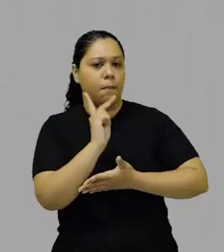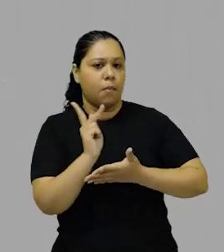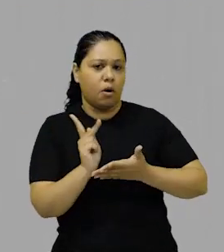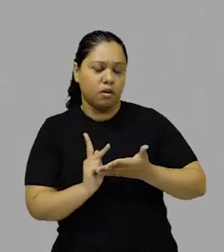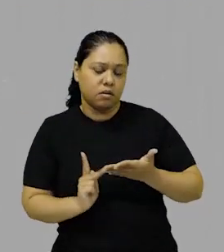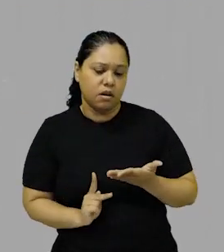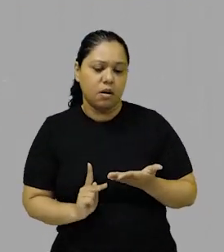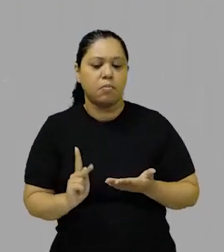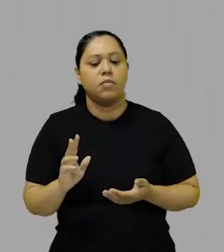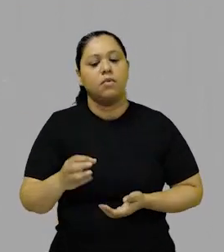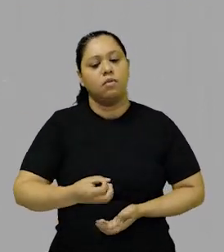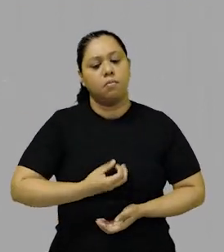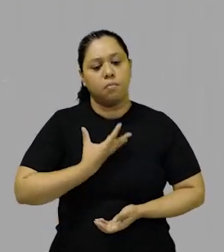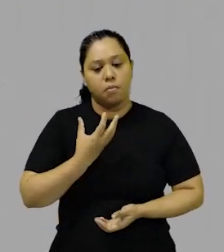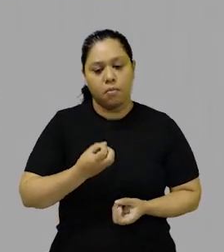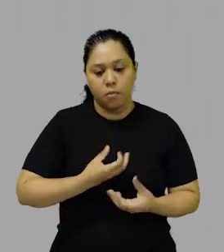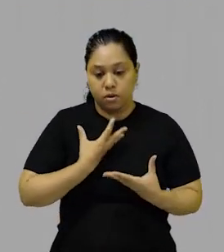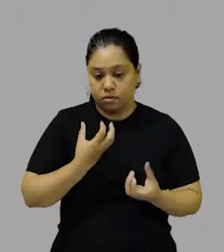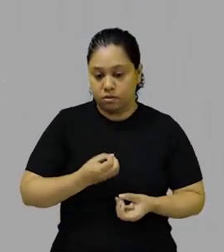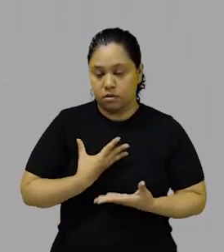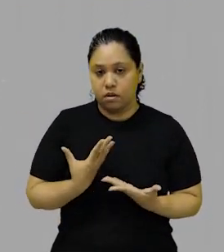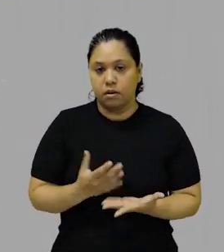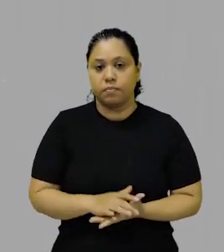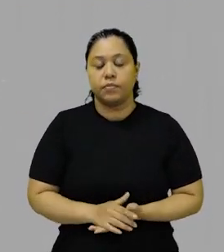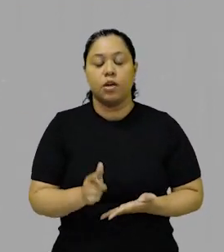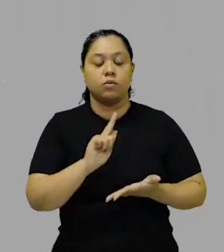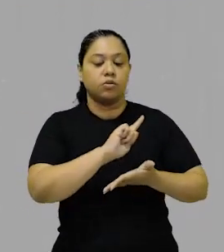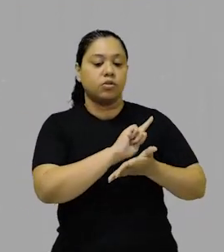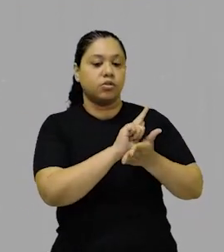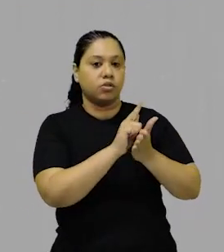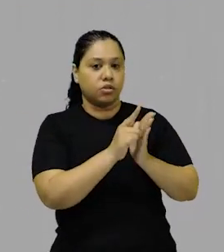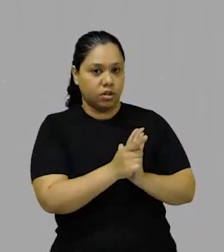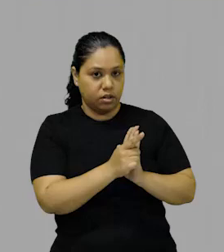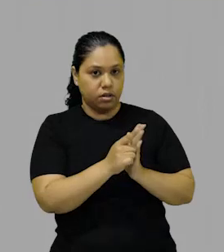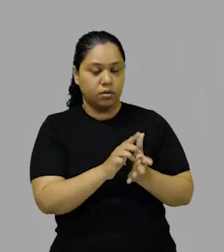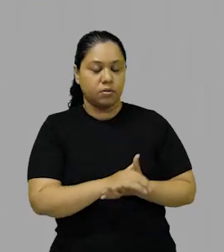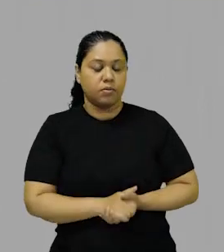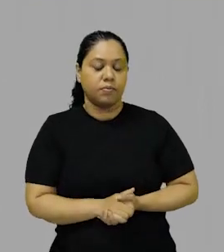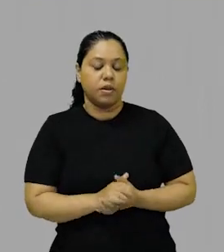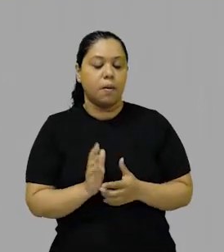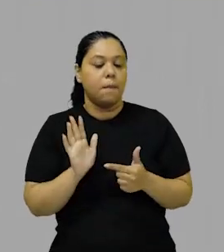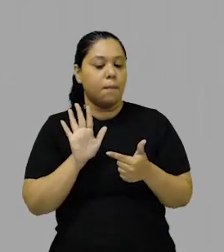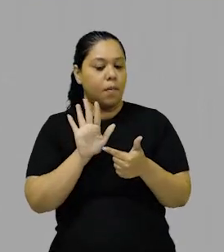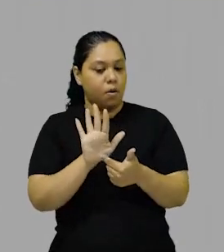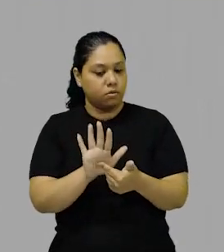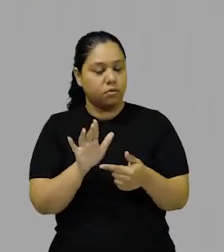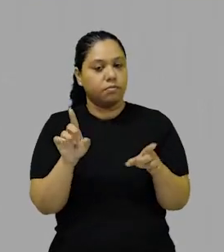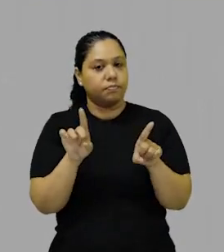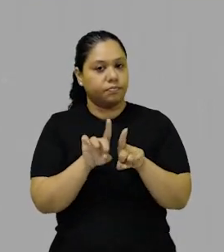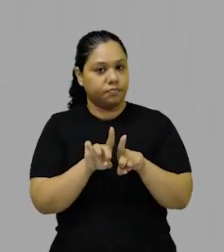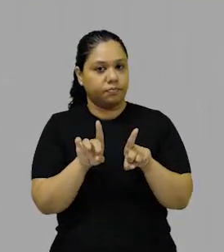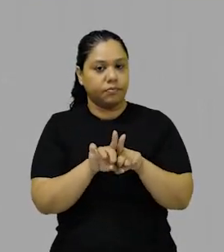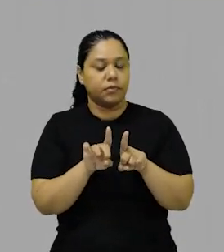poemas, poesia, são gêneros textos literários que aparecem